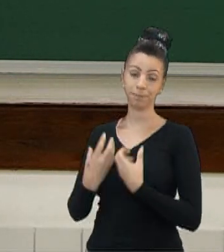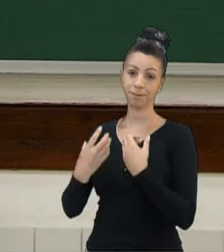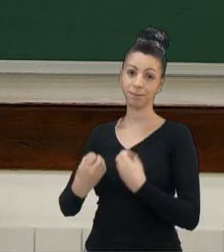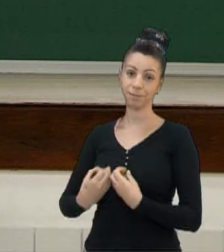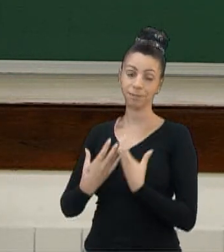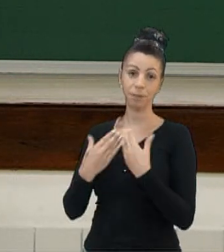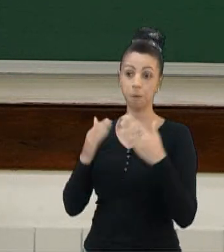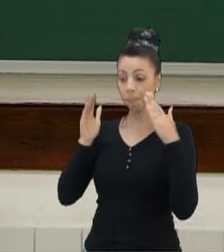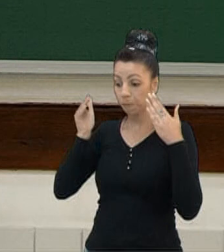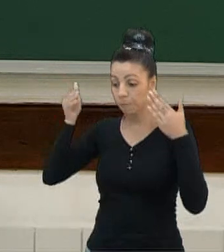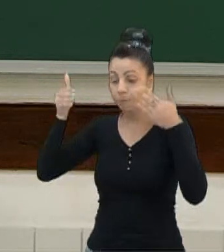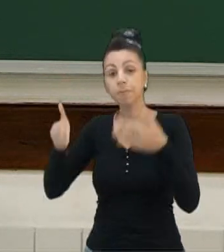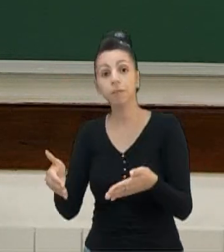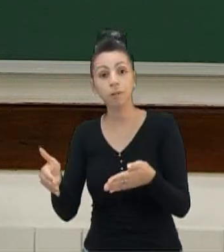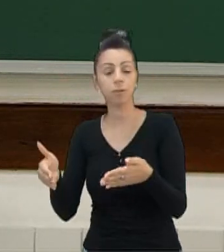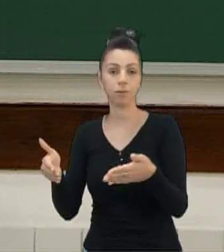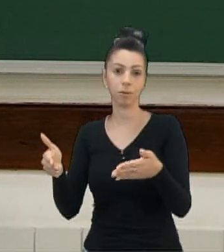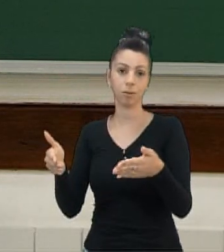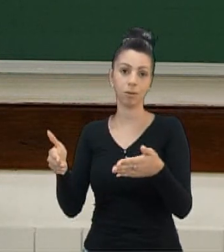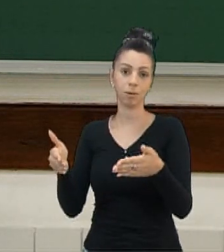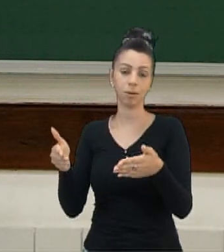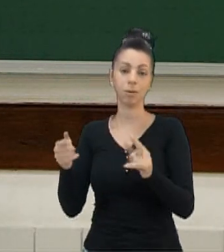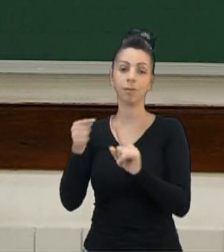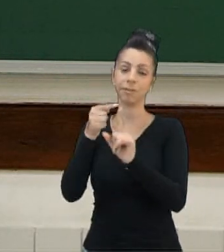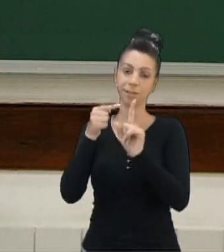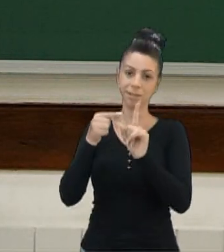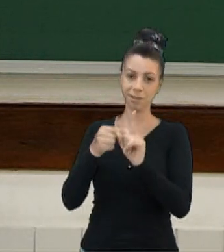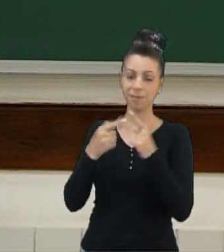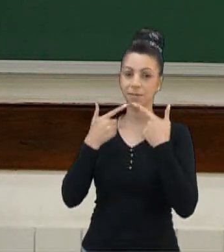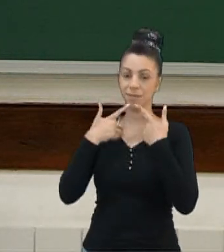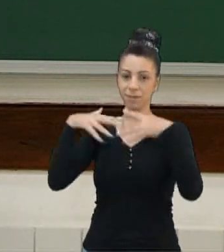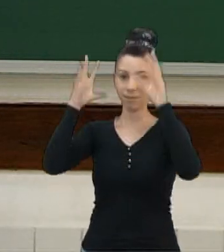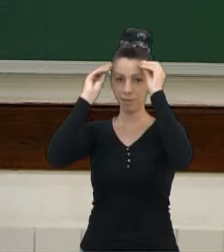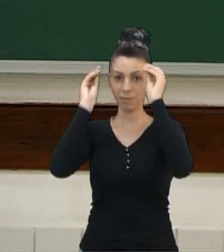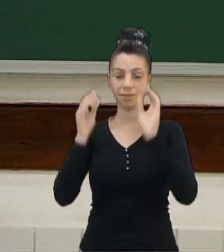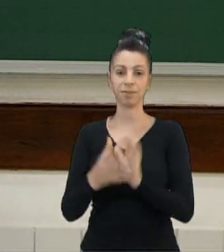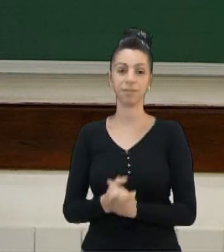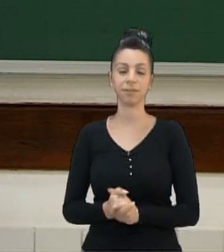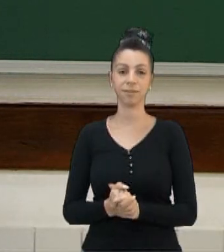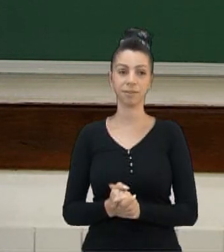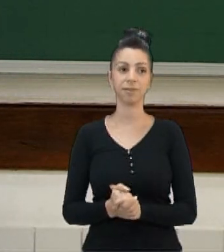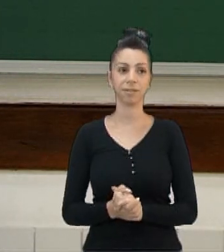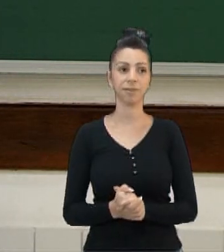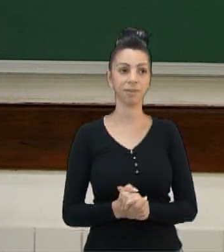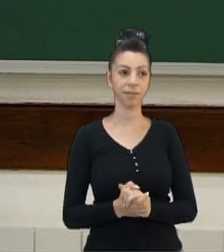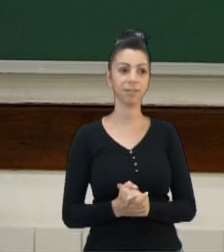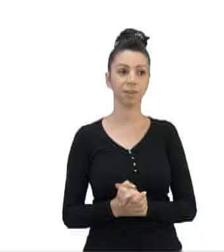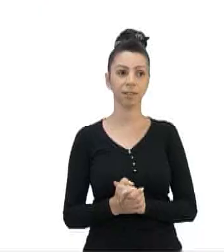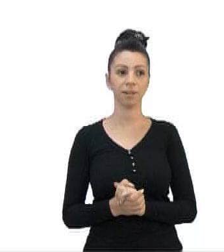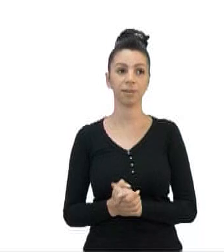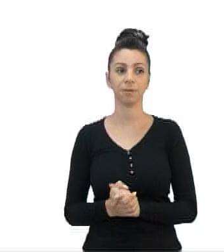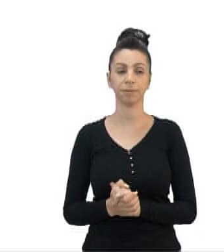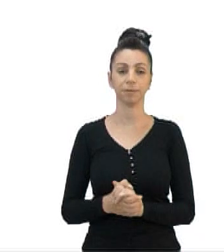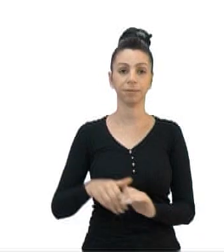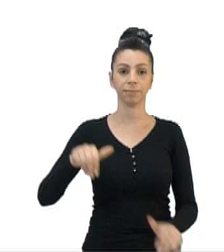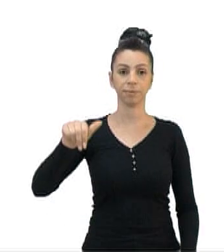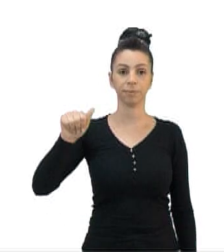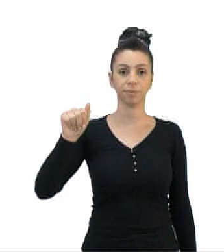uma ênfase desse tipo de linguagem, tá certo? Antítese a gente falou, só vou relembrar,